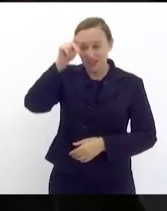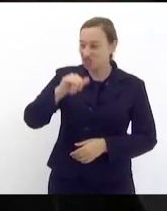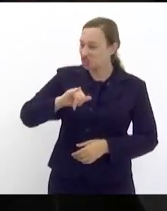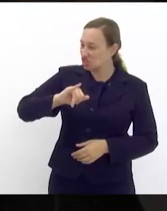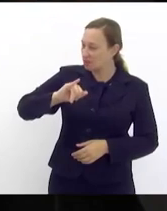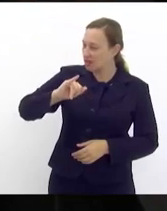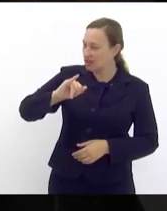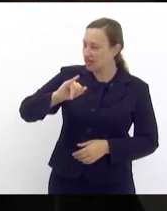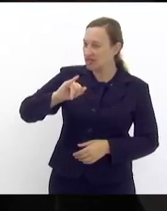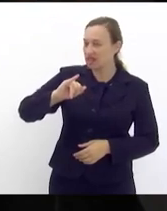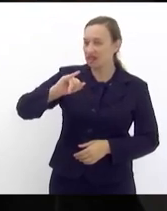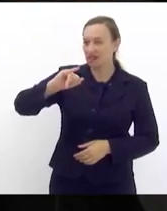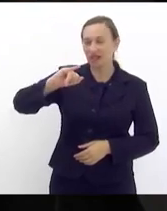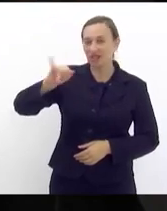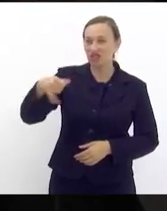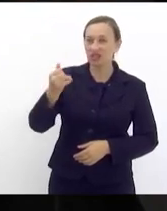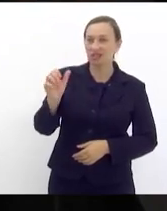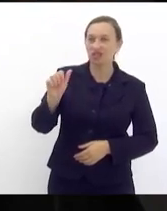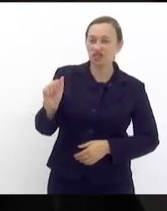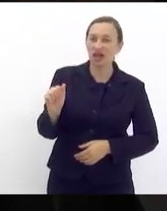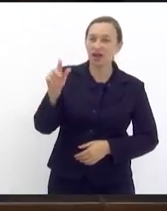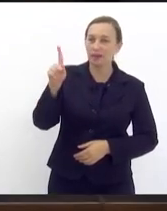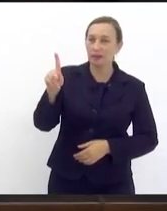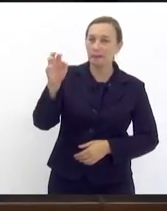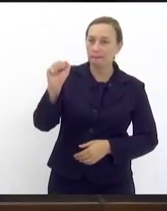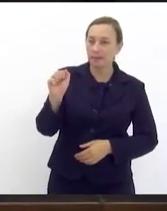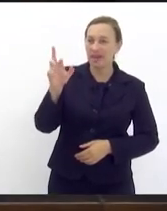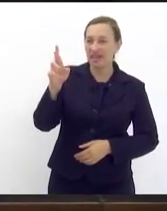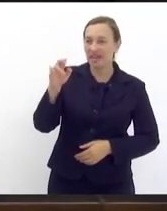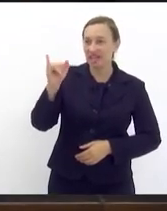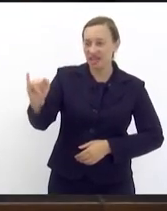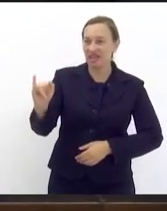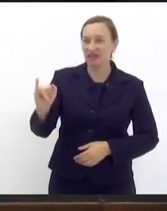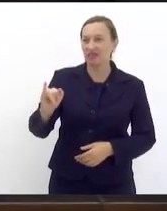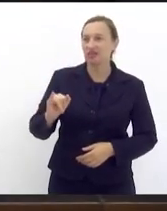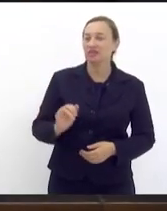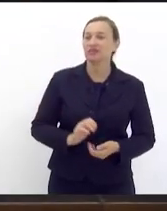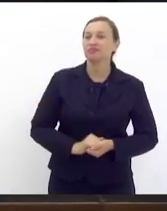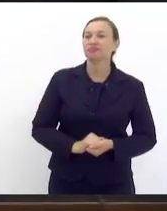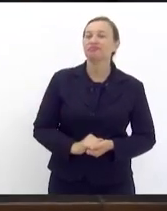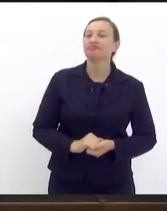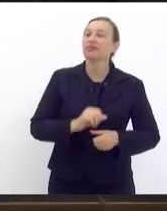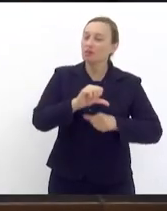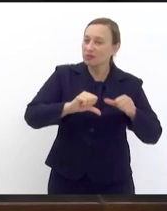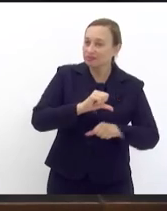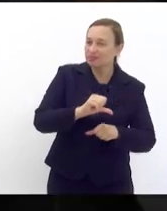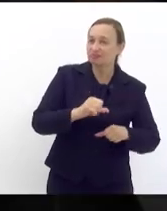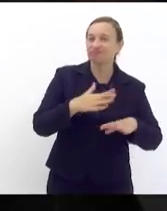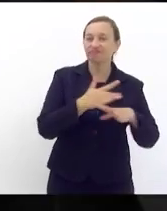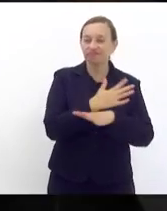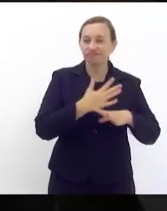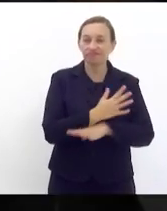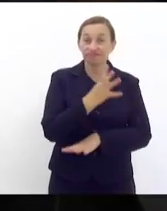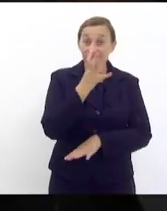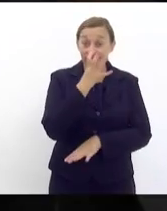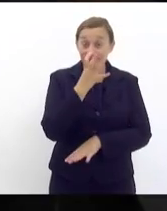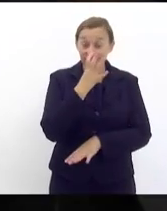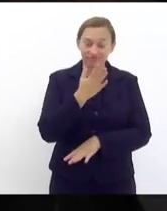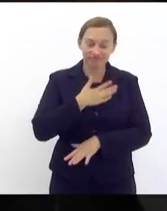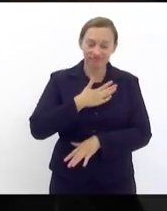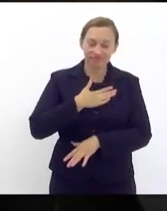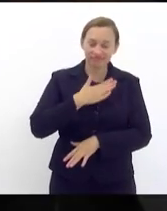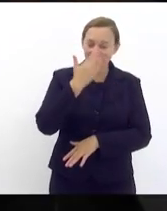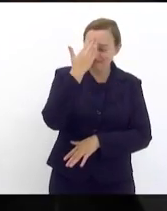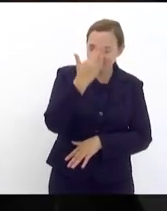oposição pesada como nós, Alain. E graças a Deus está lá mudando aquela cidade e tenho meu carinho e admiração. Fernanda,